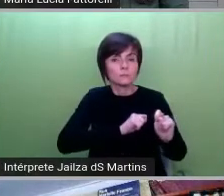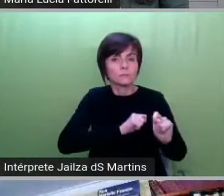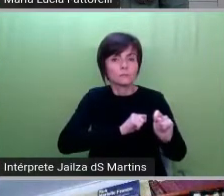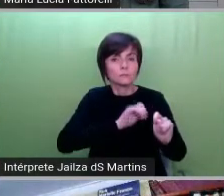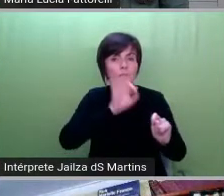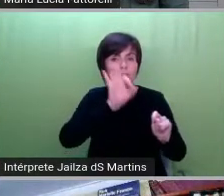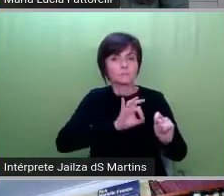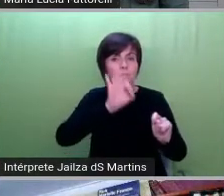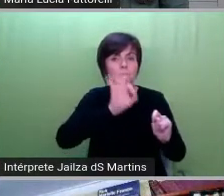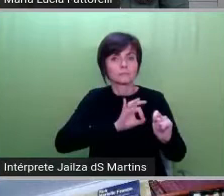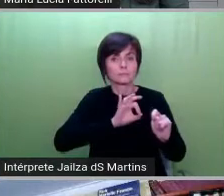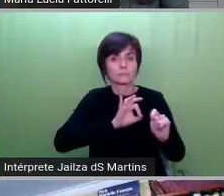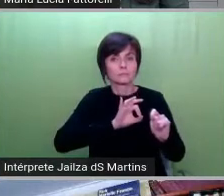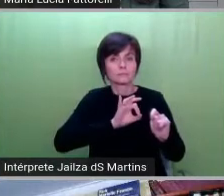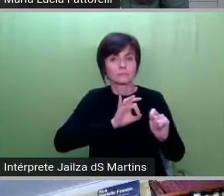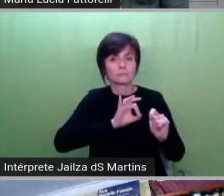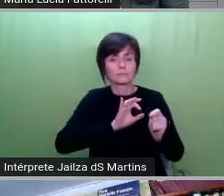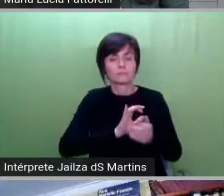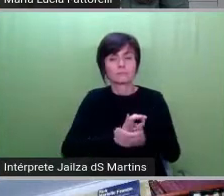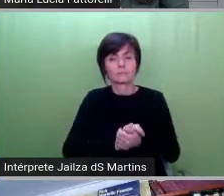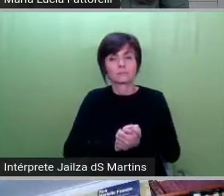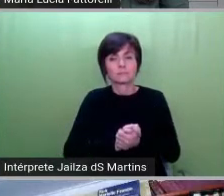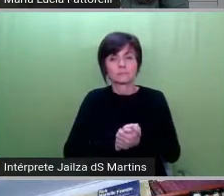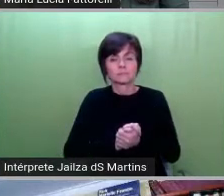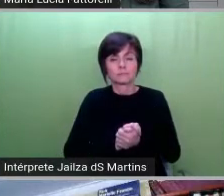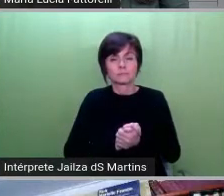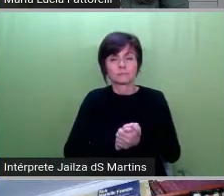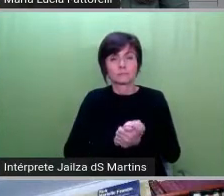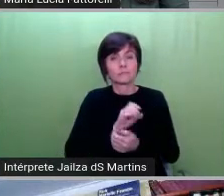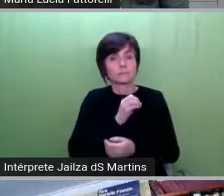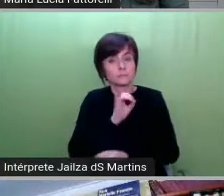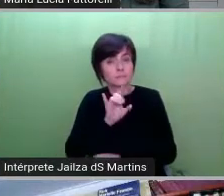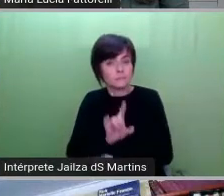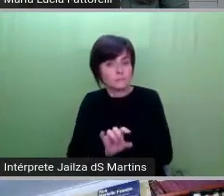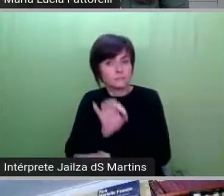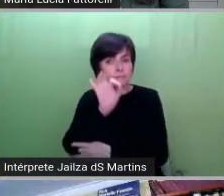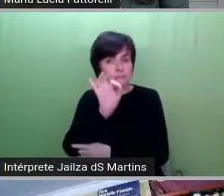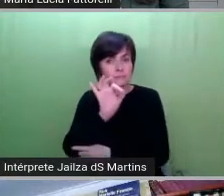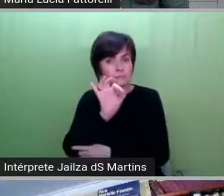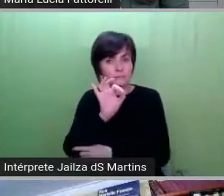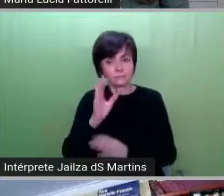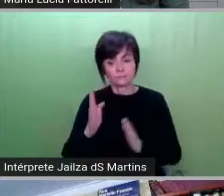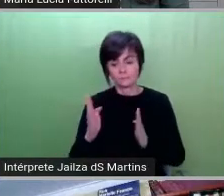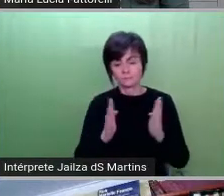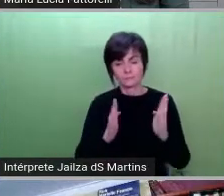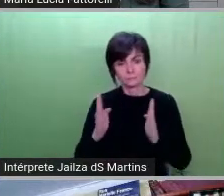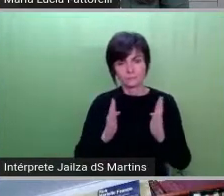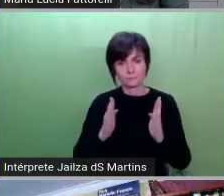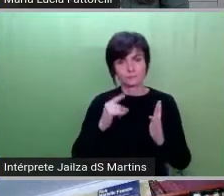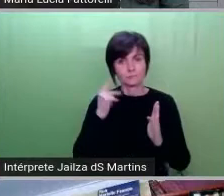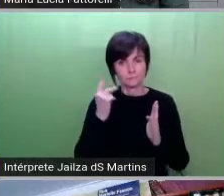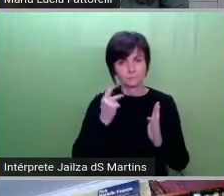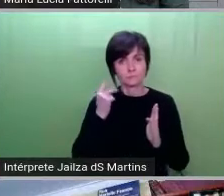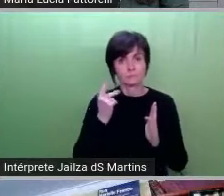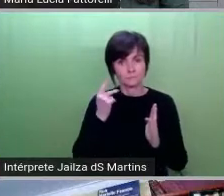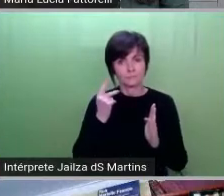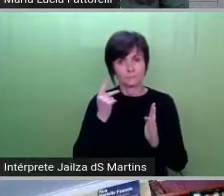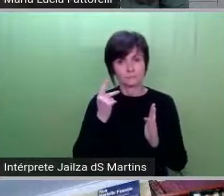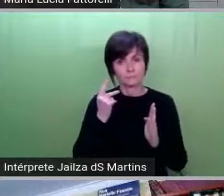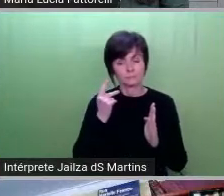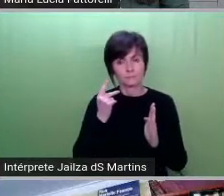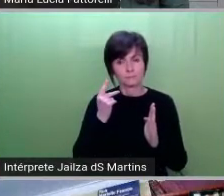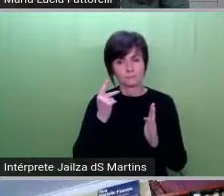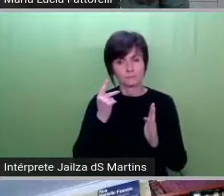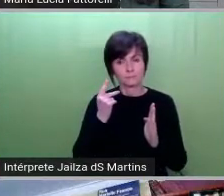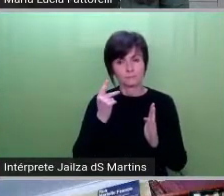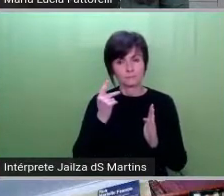inflação. A taxa de inflação escolhida para essa política de meta de inflação